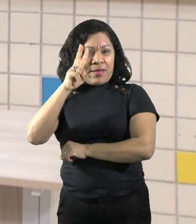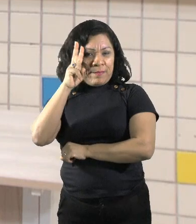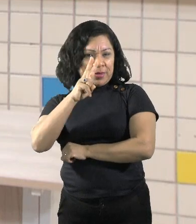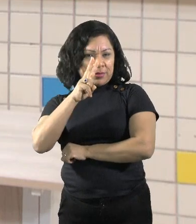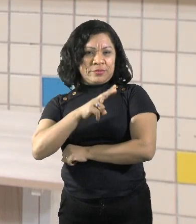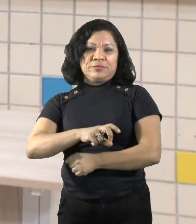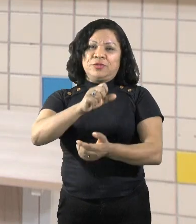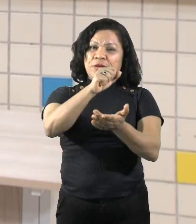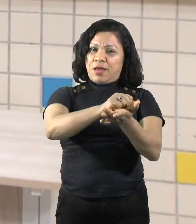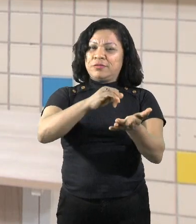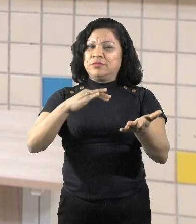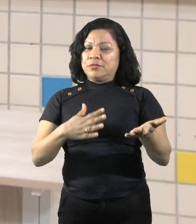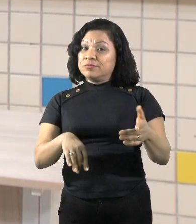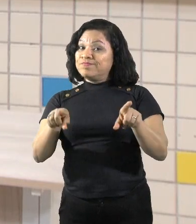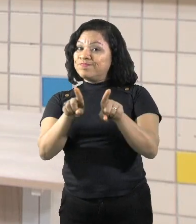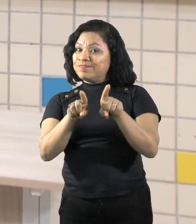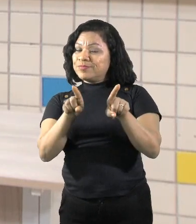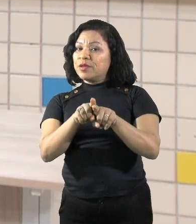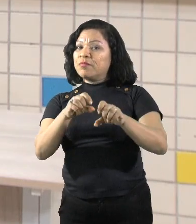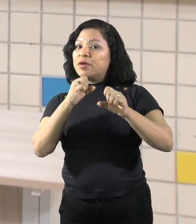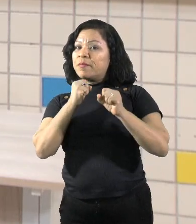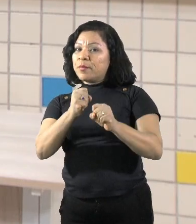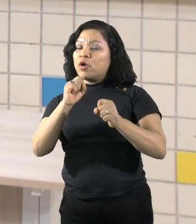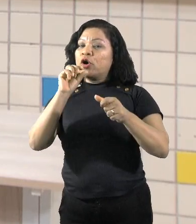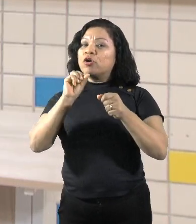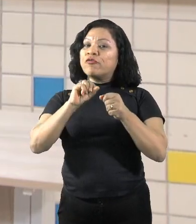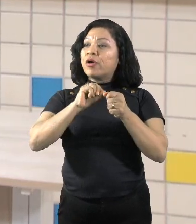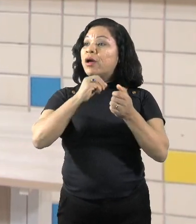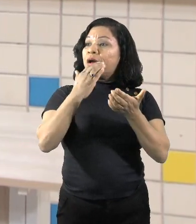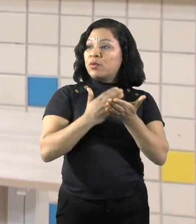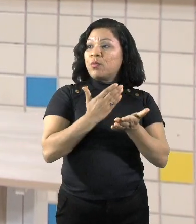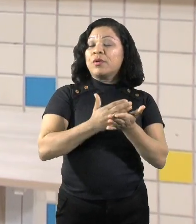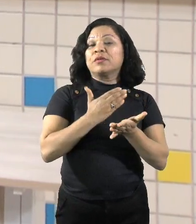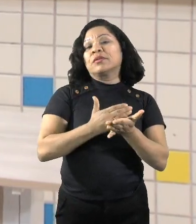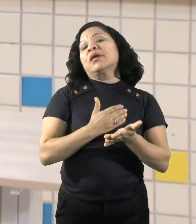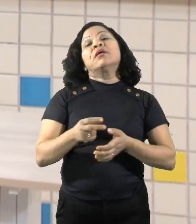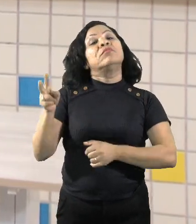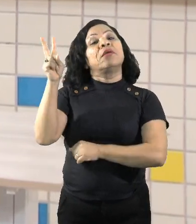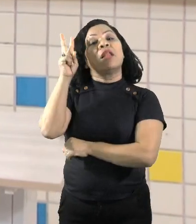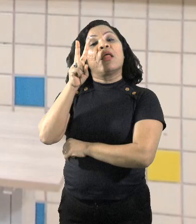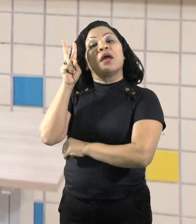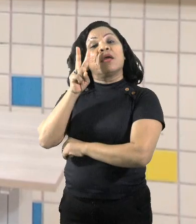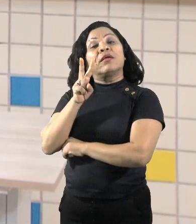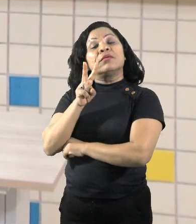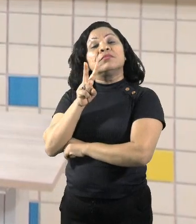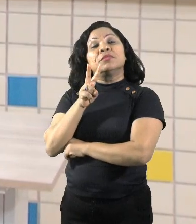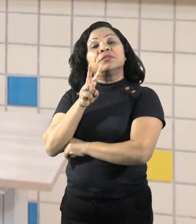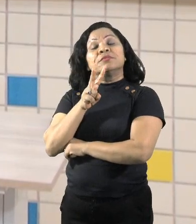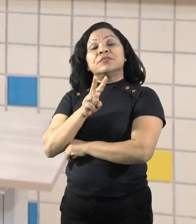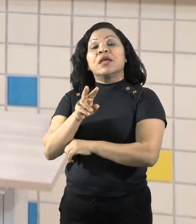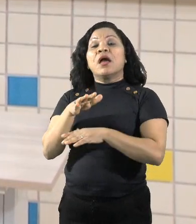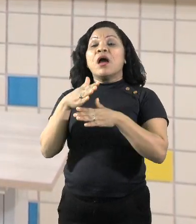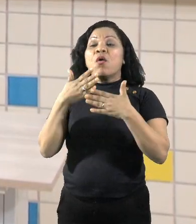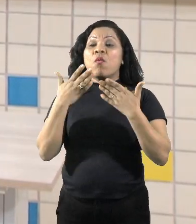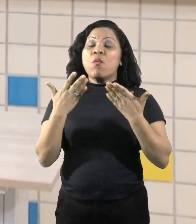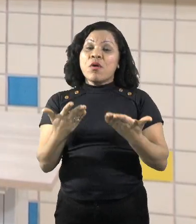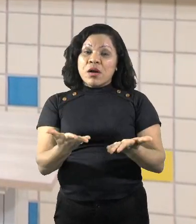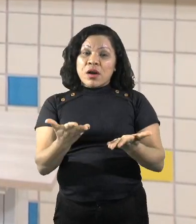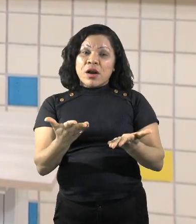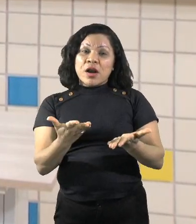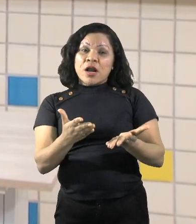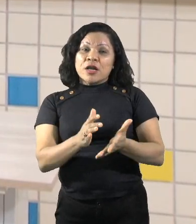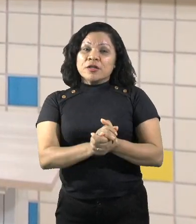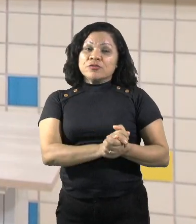atividades também devem ser feitas no caderno. E lembre-se, quando você for estudar, vocês têm que estar